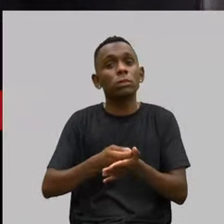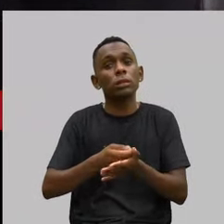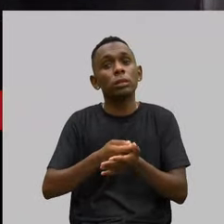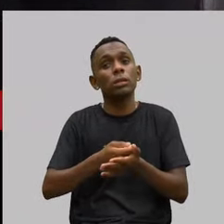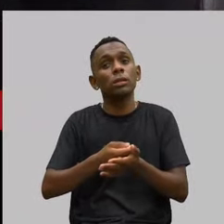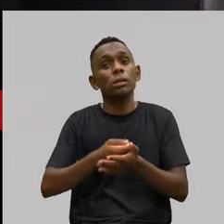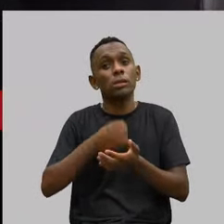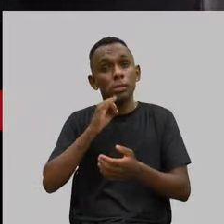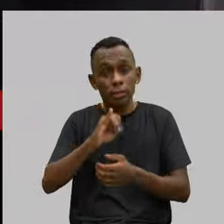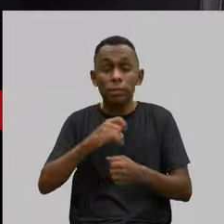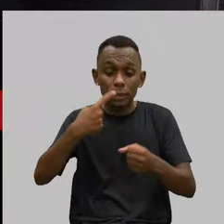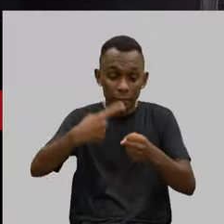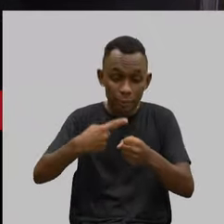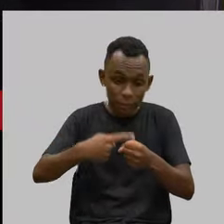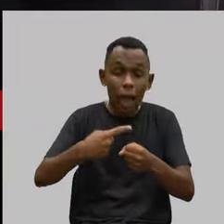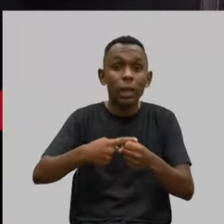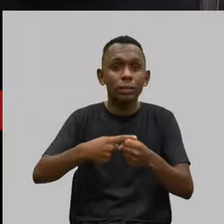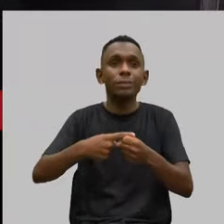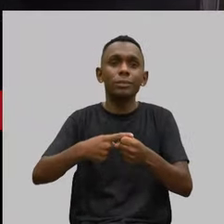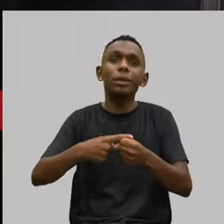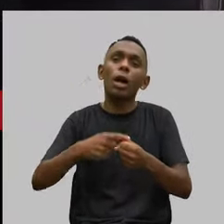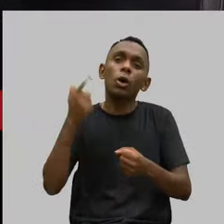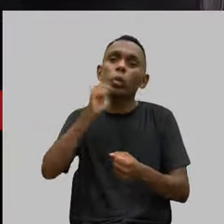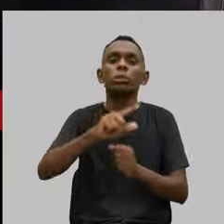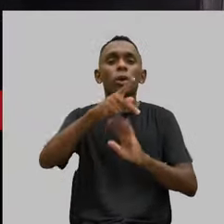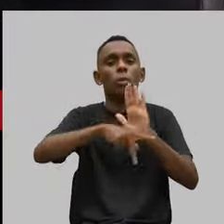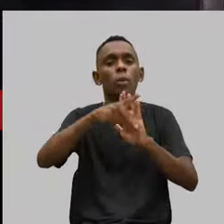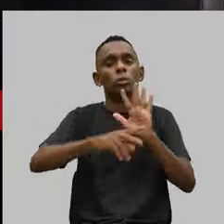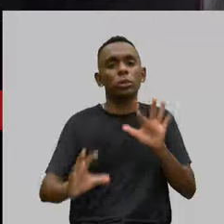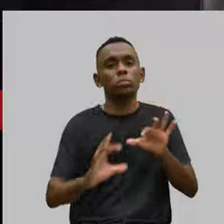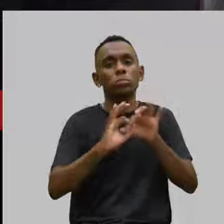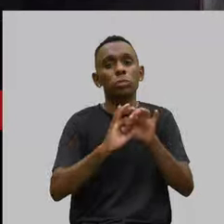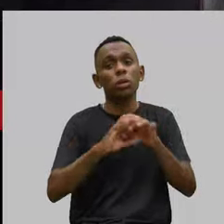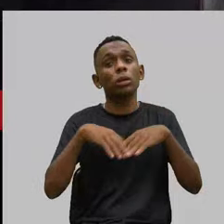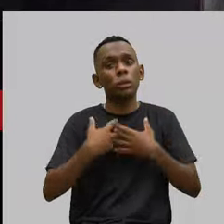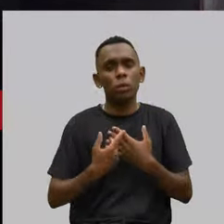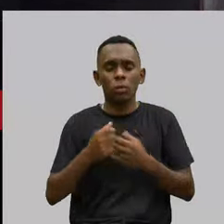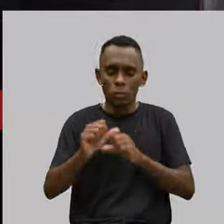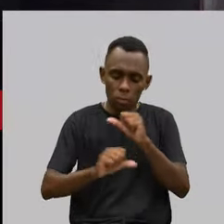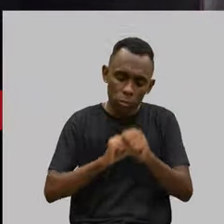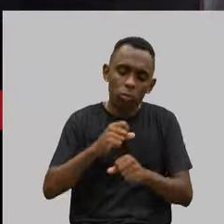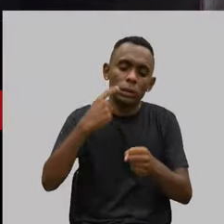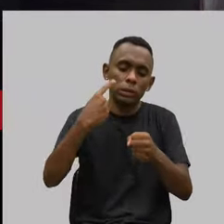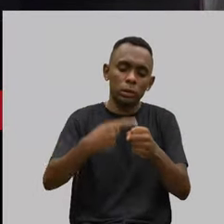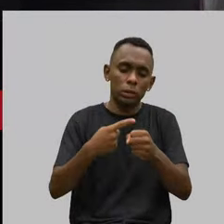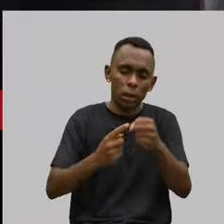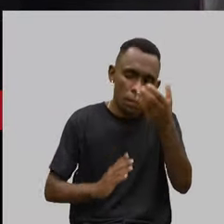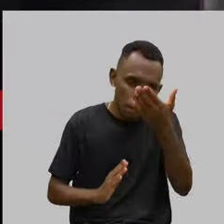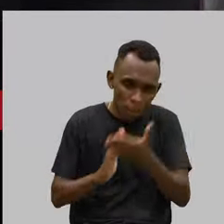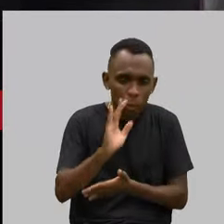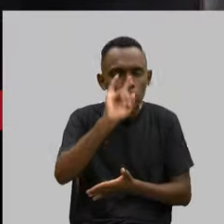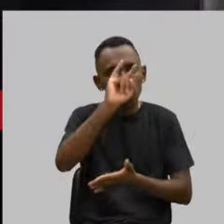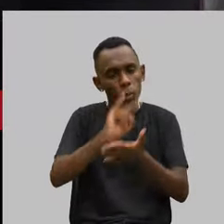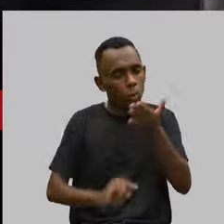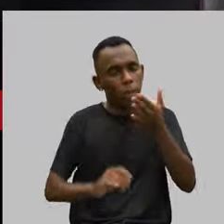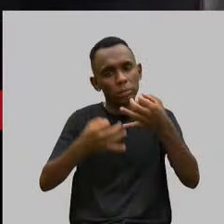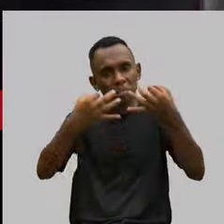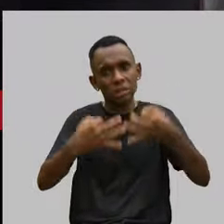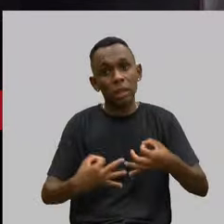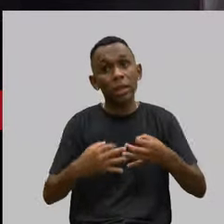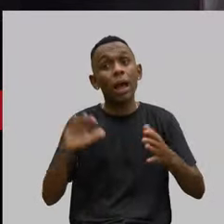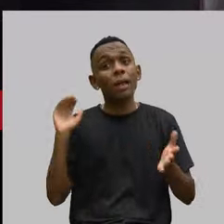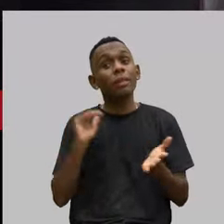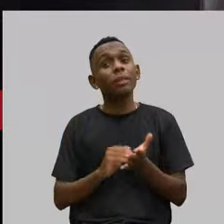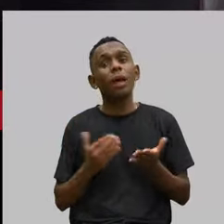fosse distritos foram transformados em distritos aprovados legalizados e até